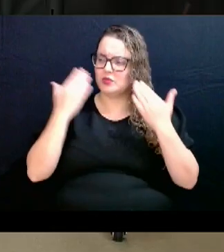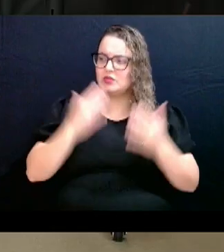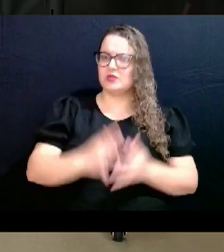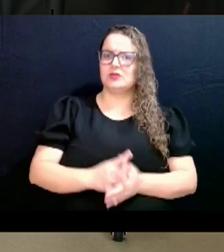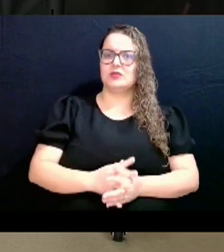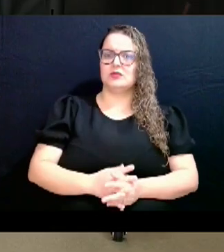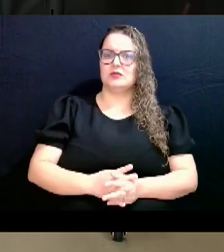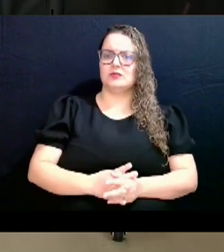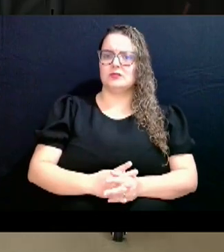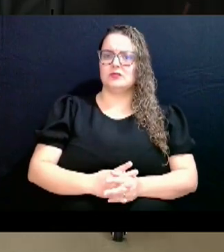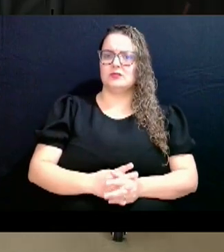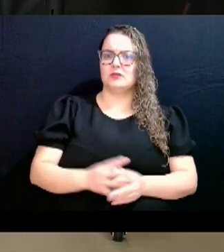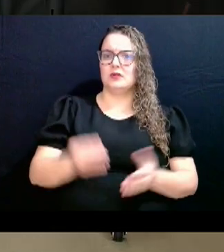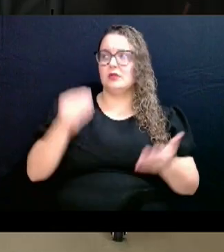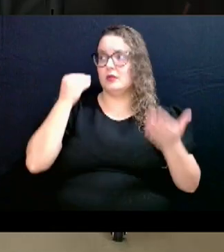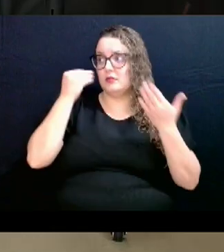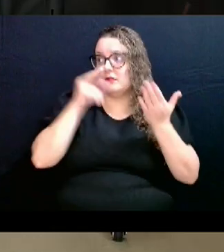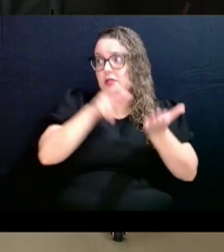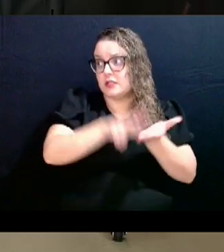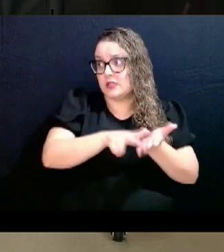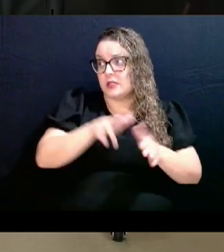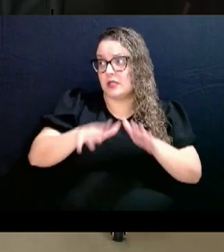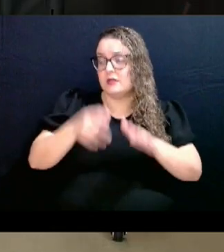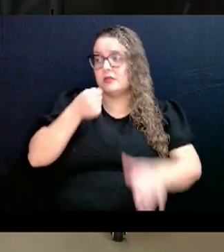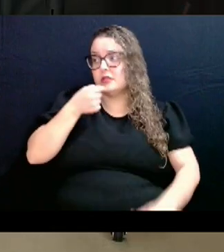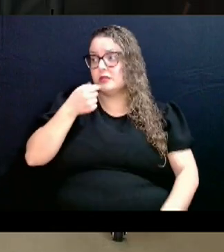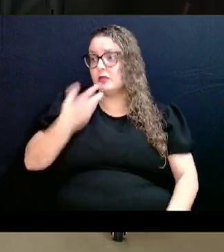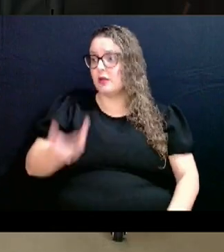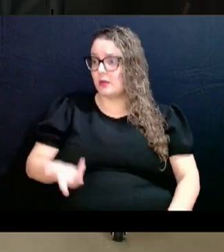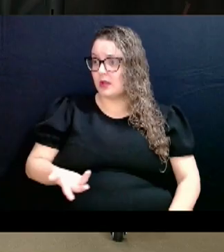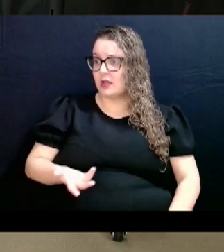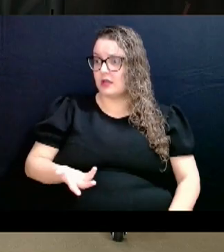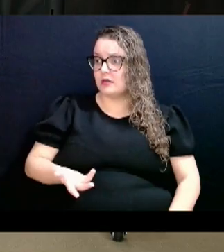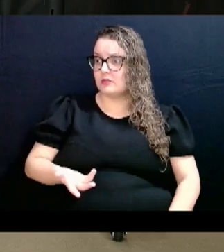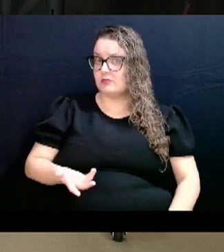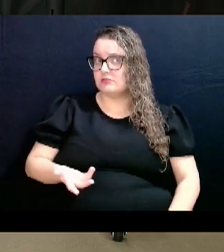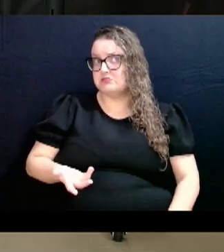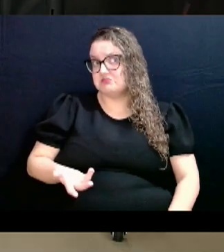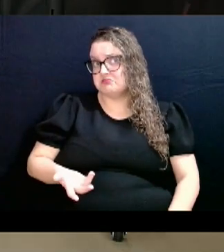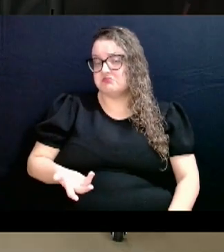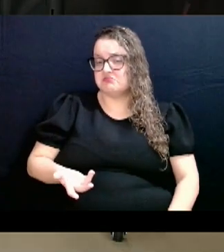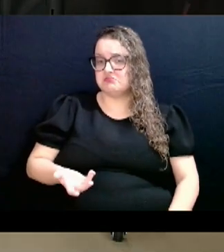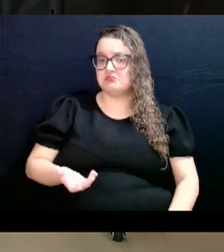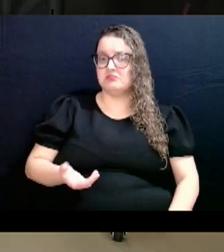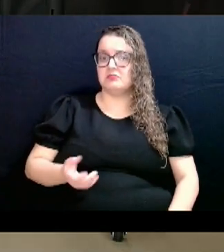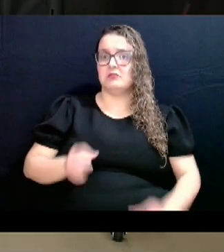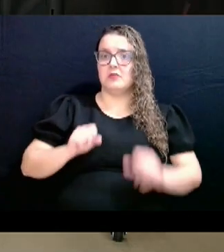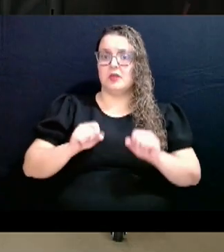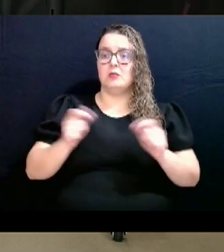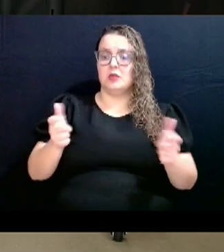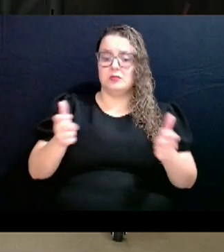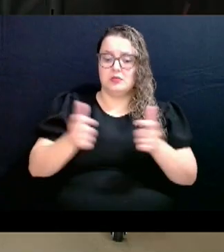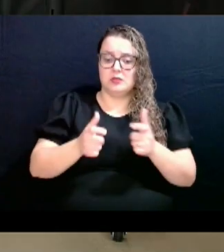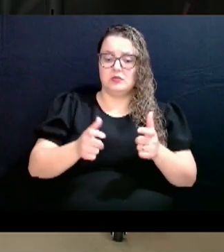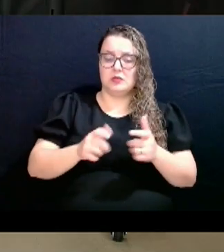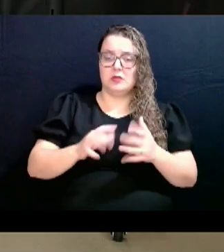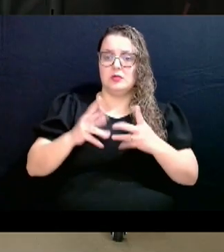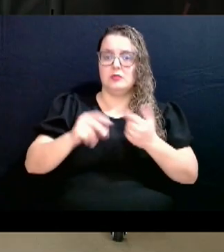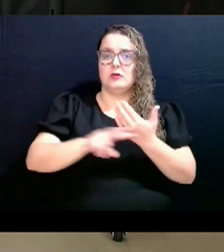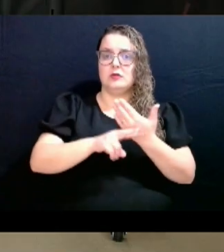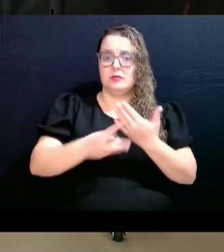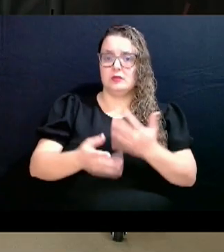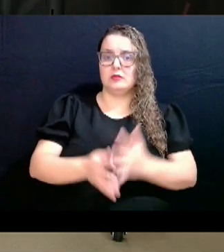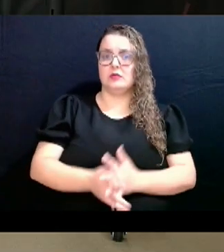psiquiátrico, de repente, para poder, acho que, minimizar todos os efeitos que uma